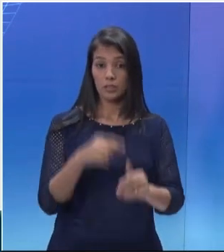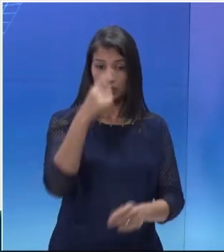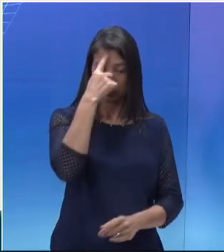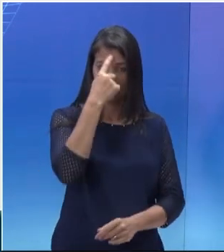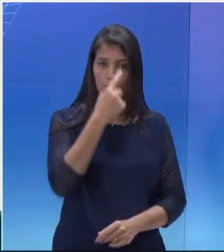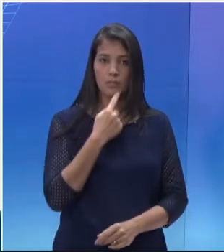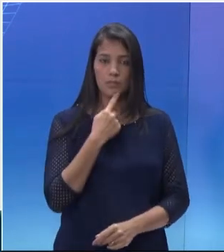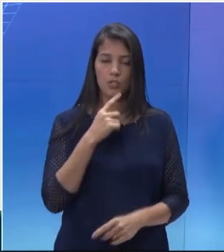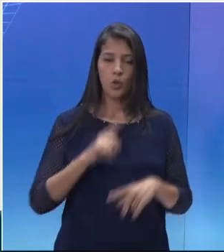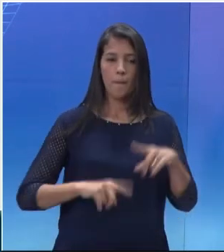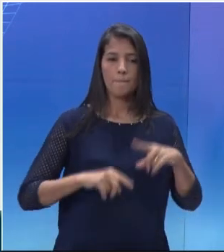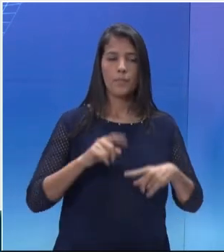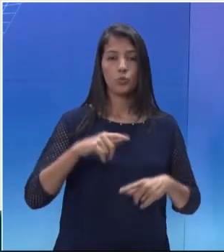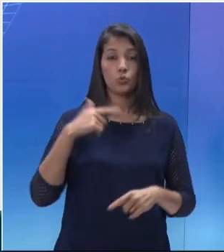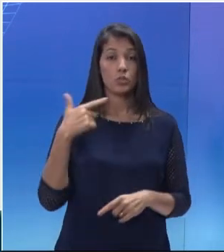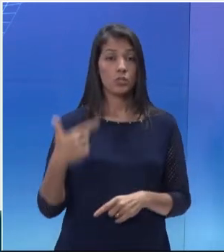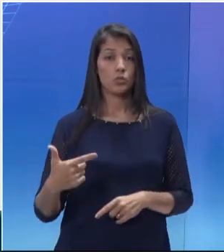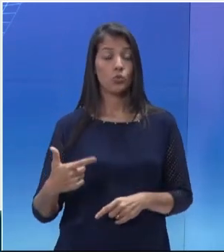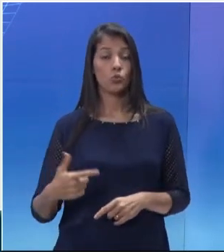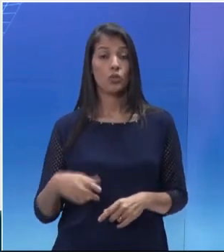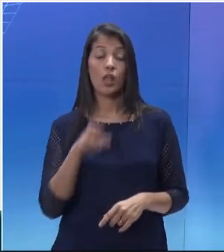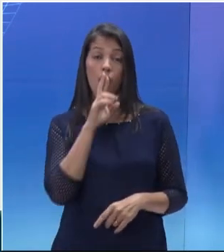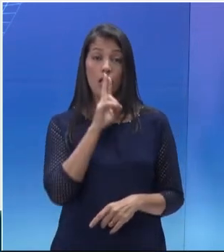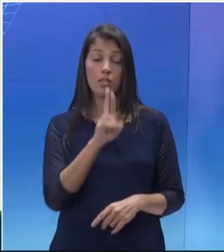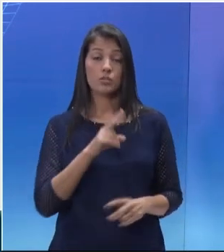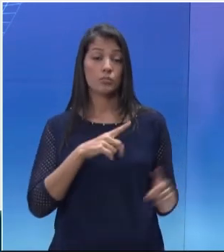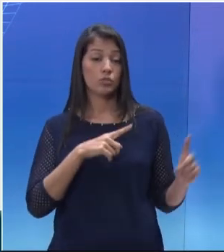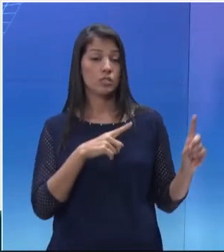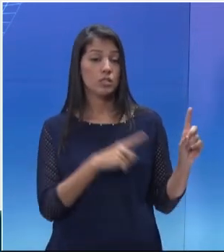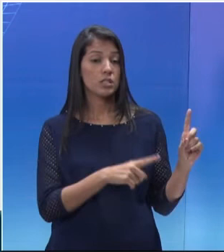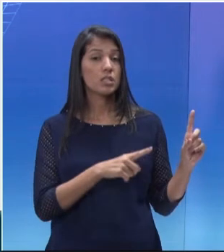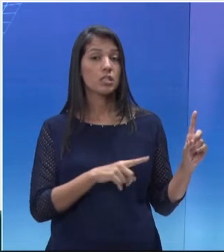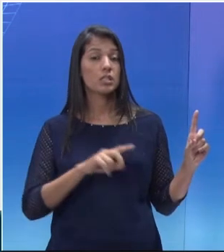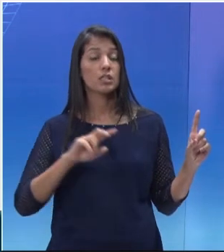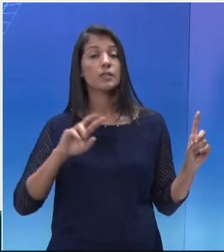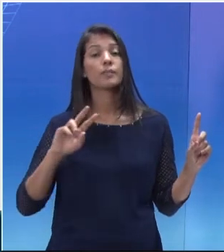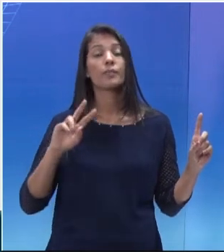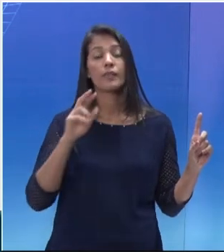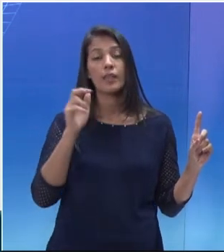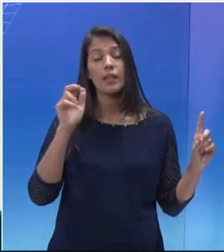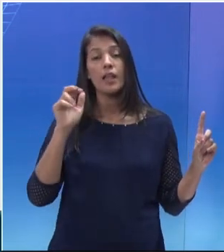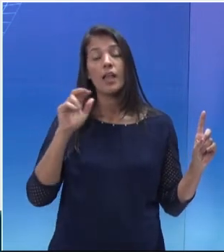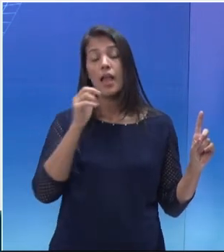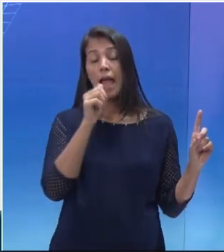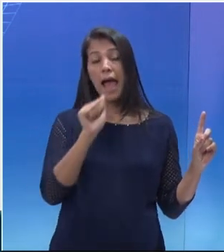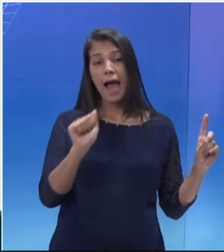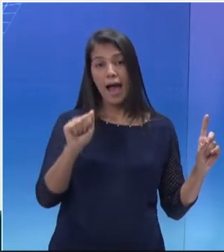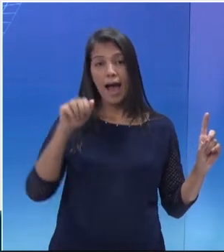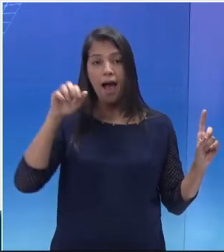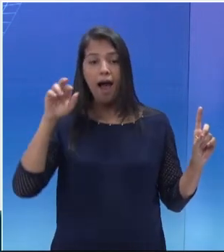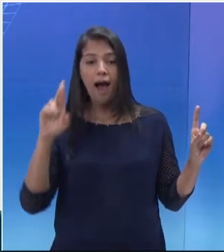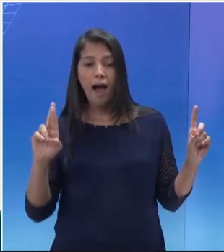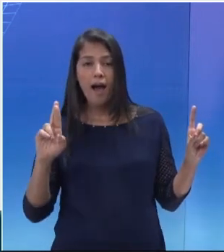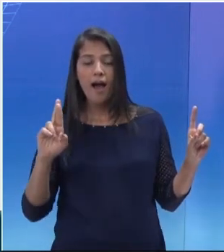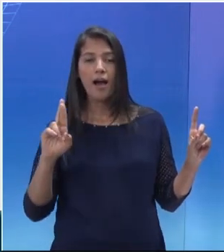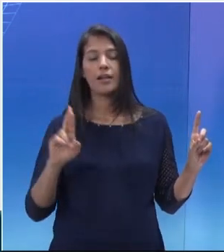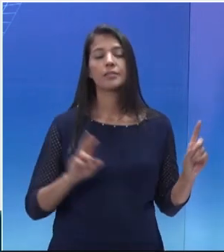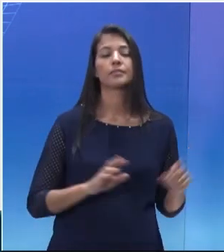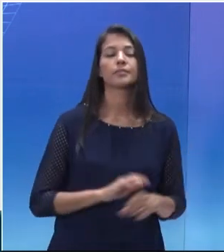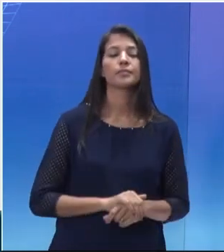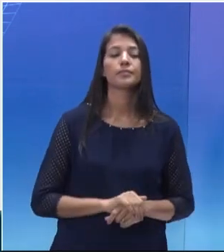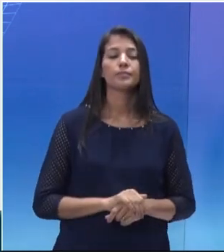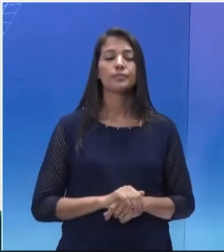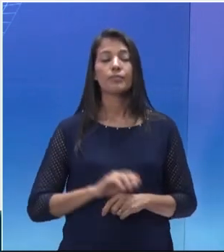aí, o nosso produto secundário é a letra D, hidrogênio molecular.